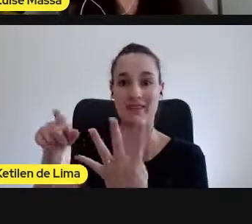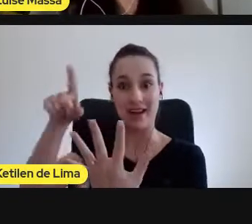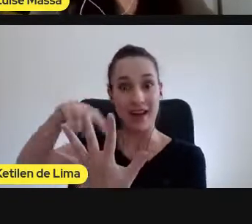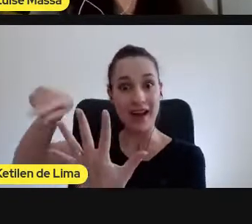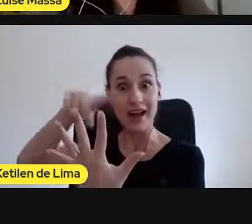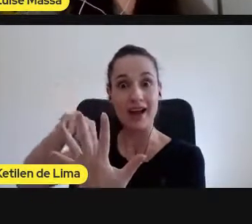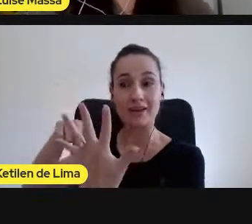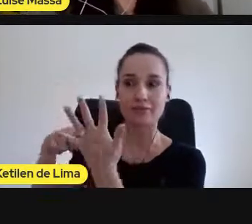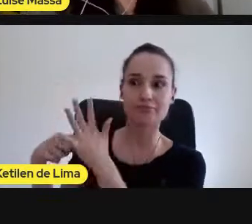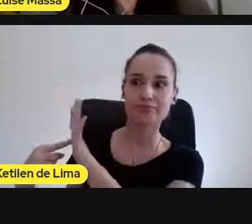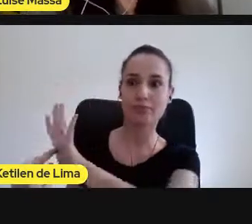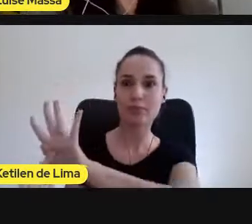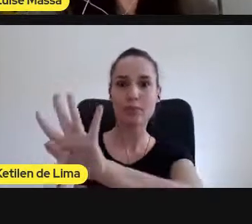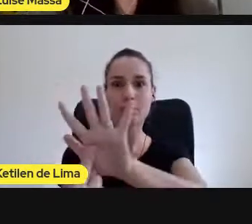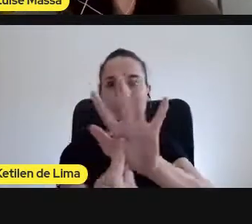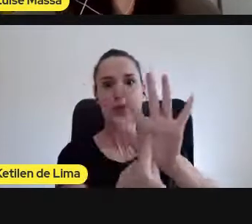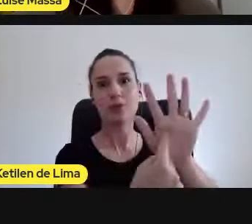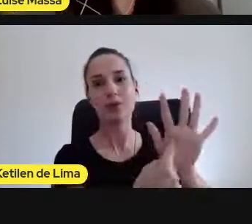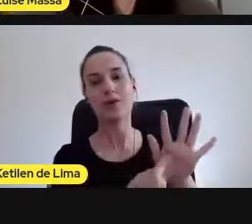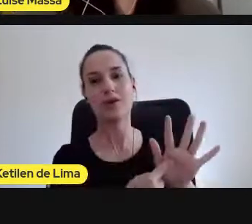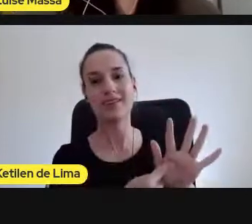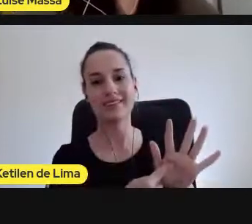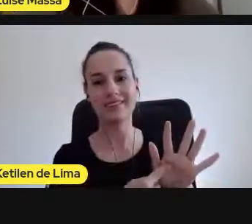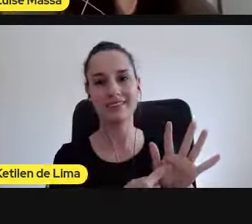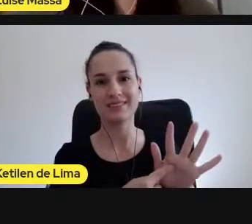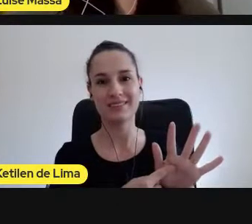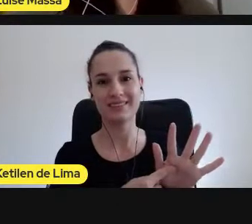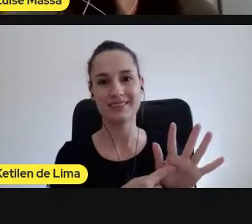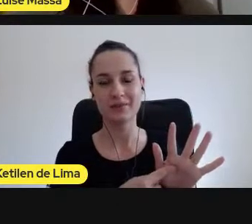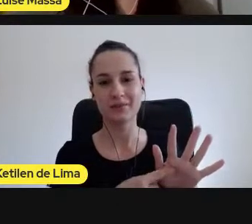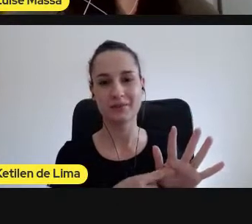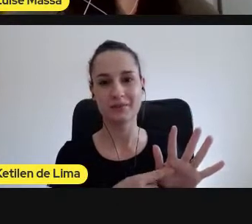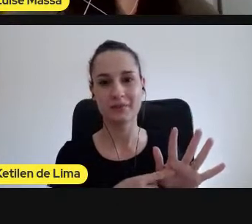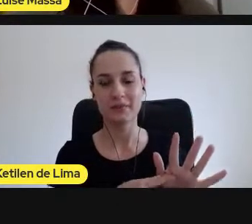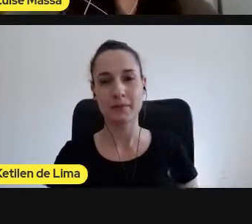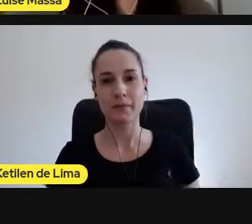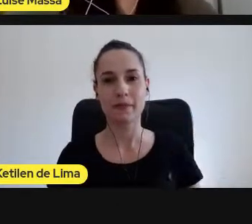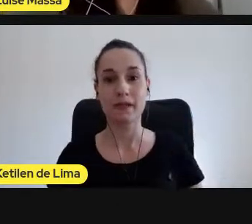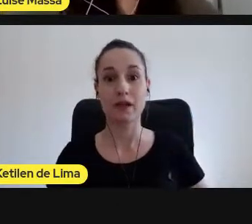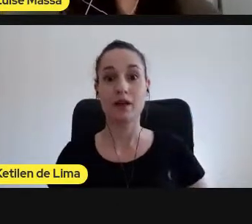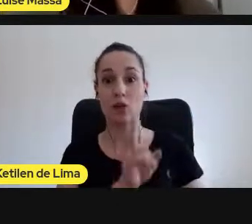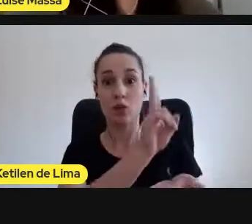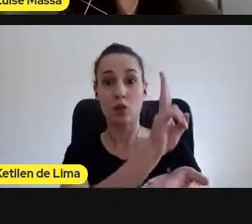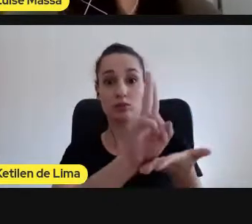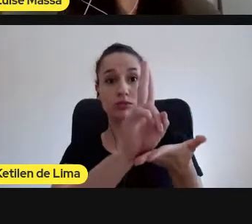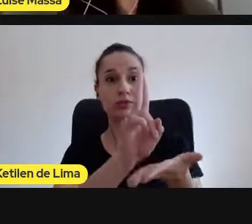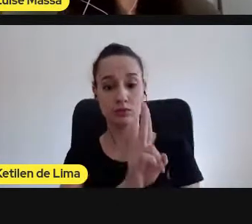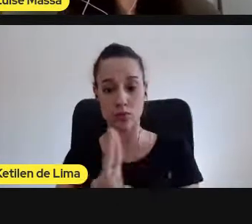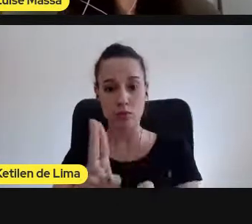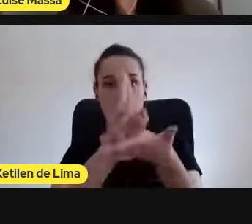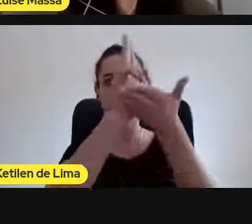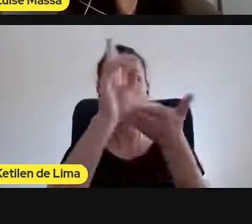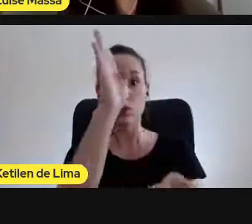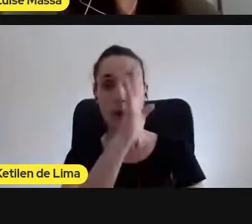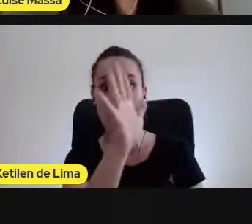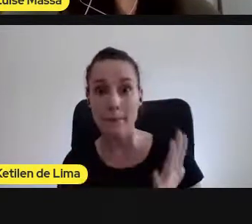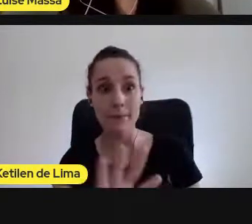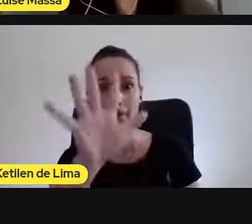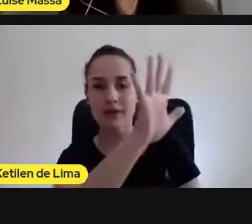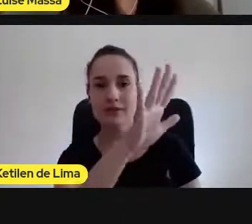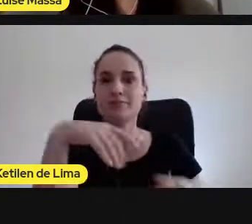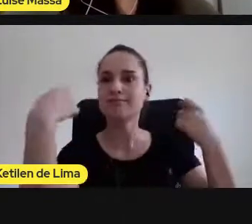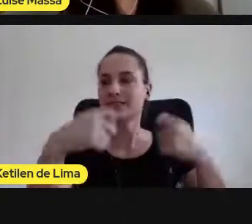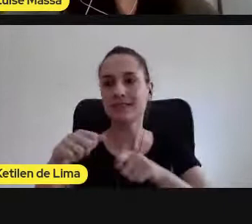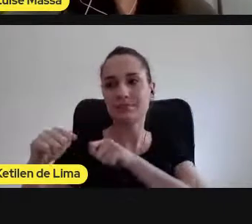pelas universidades e pela própria filosofia brasileira e portuguesa também, pelo menos aqui no Brasil, deveria ser